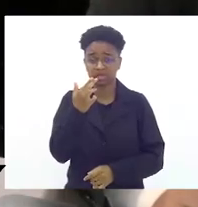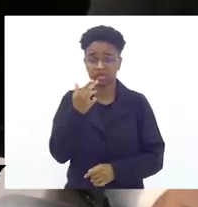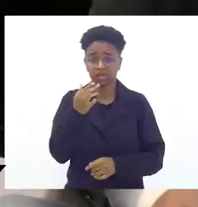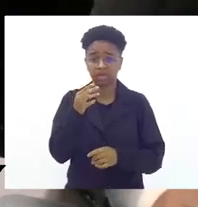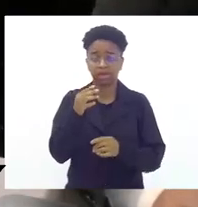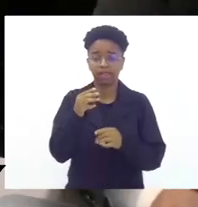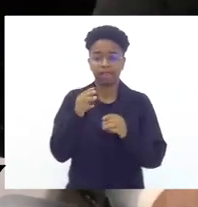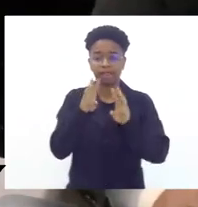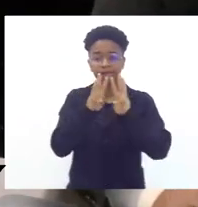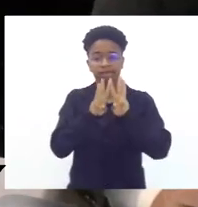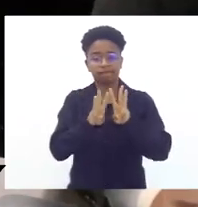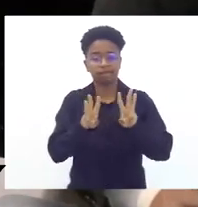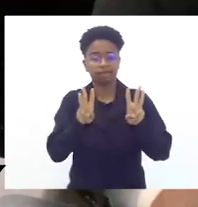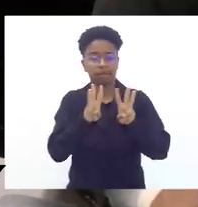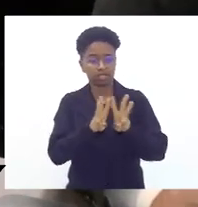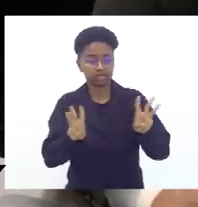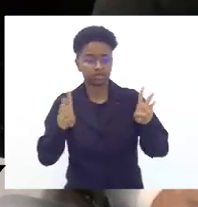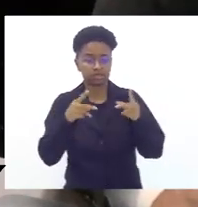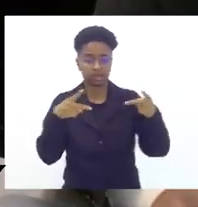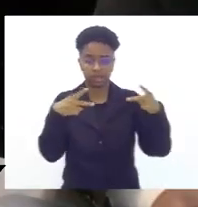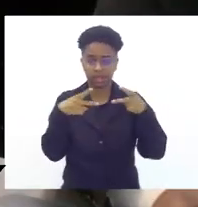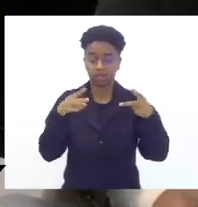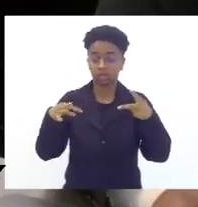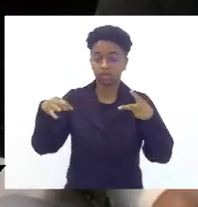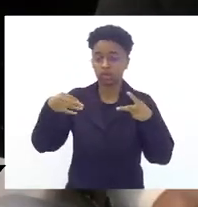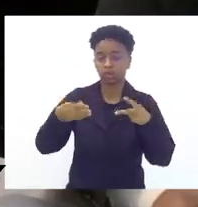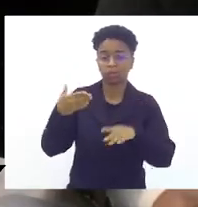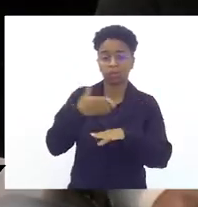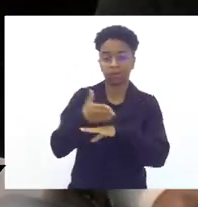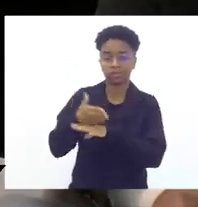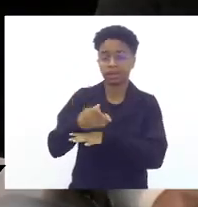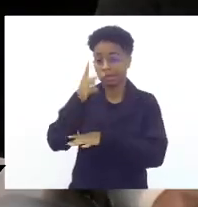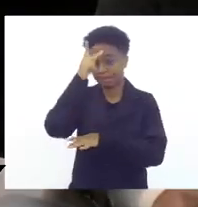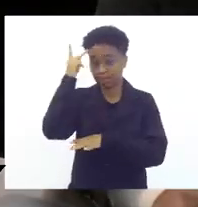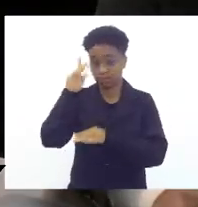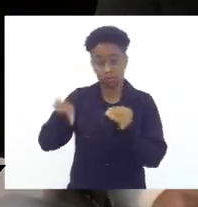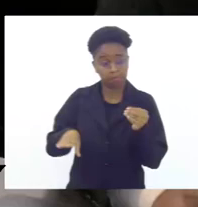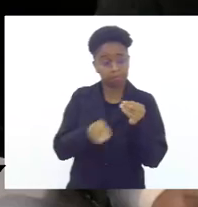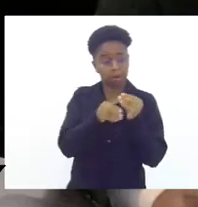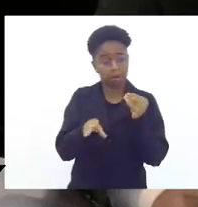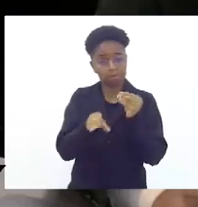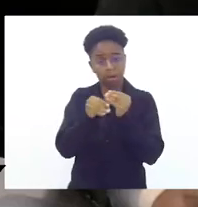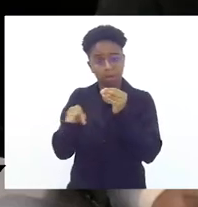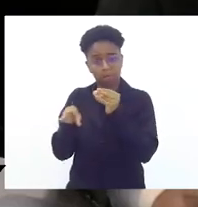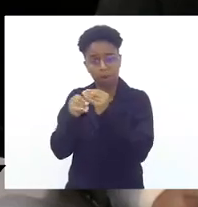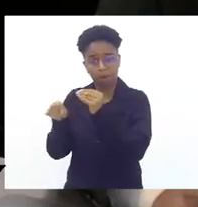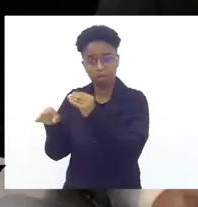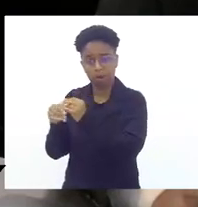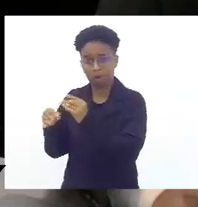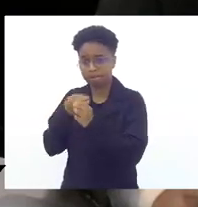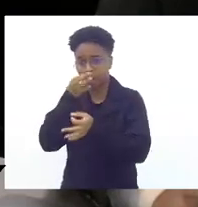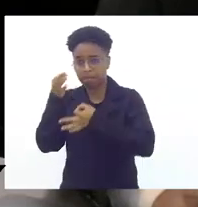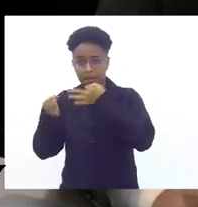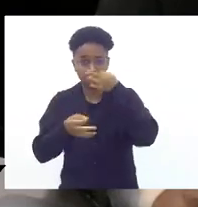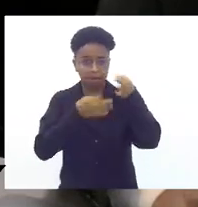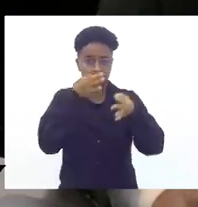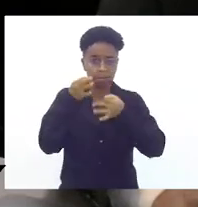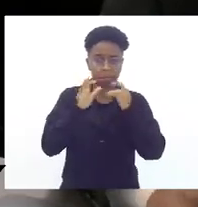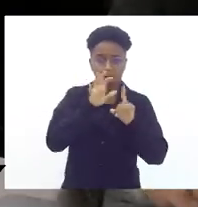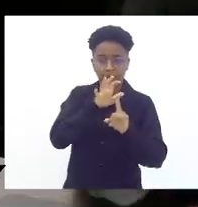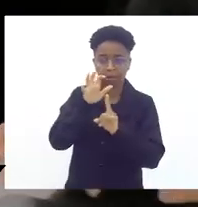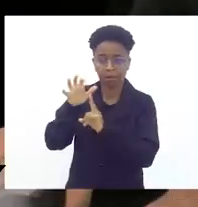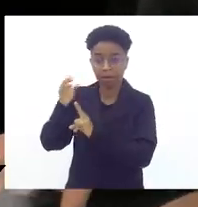em que todo mundo vai participando e a medida que as pessoas vão participando e vão comentando e vão influindo